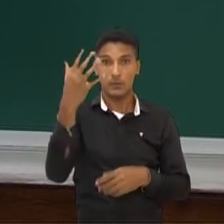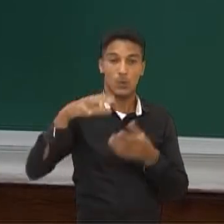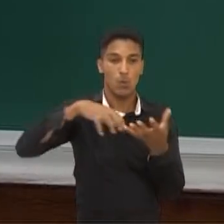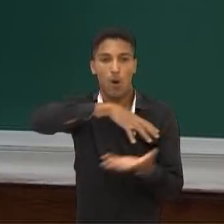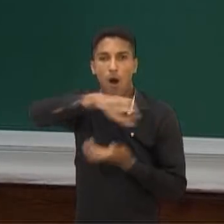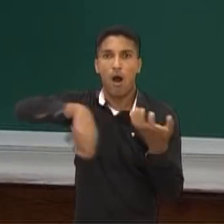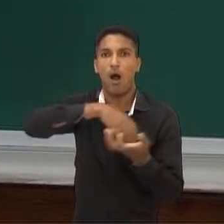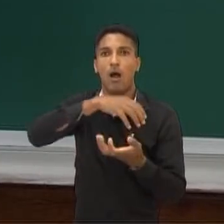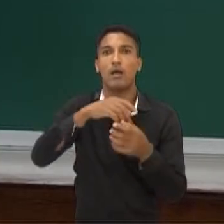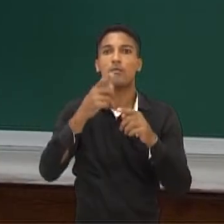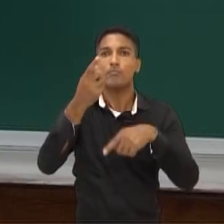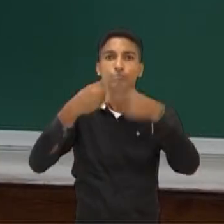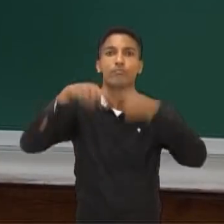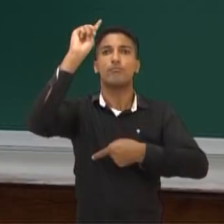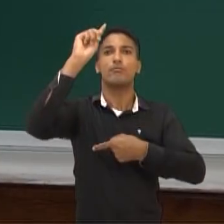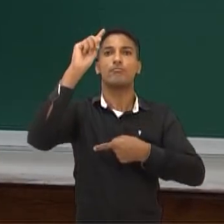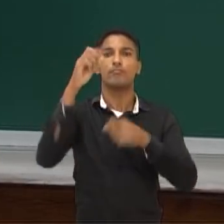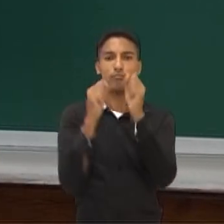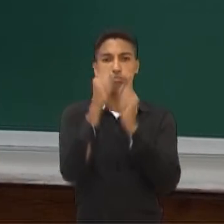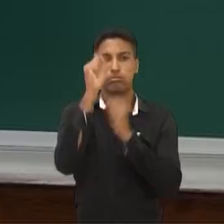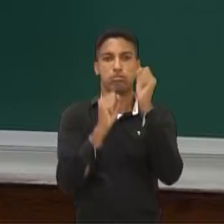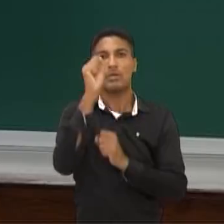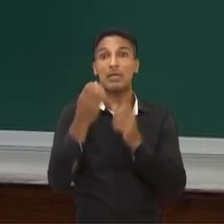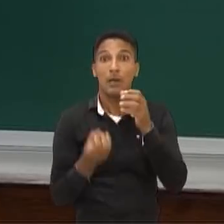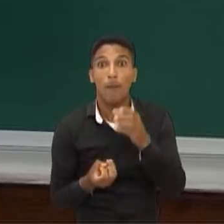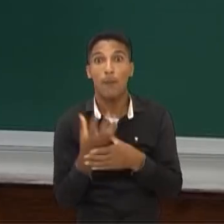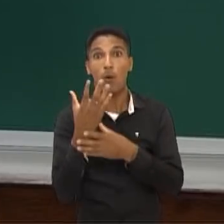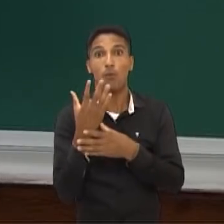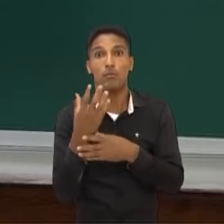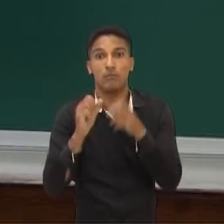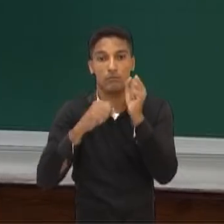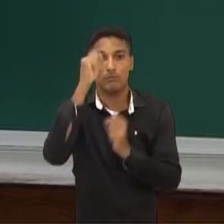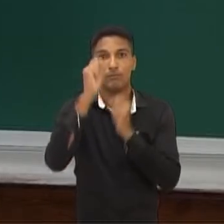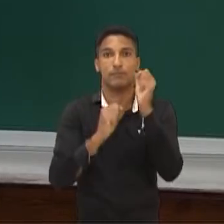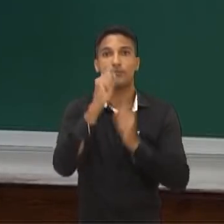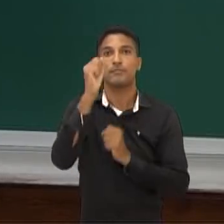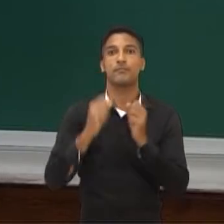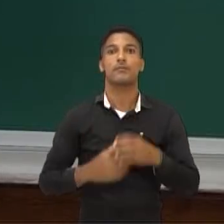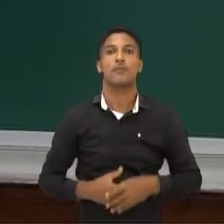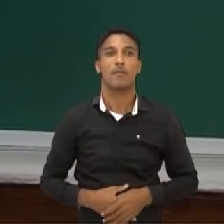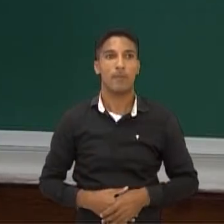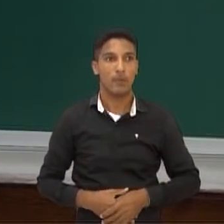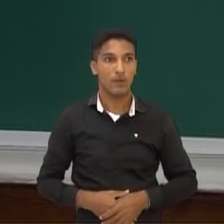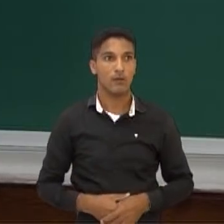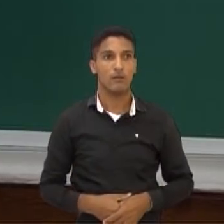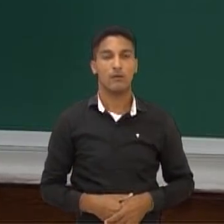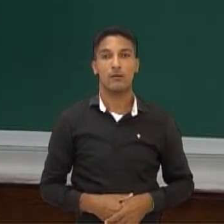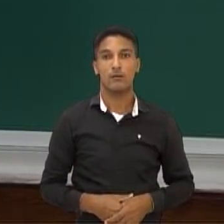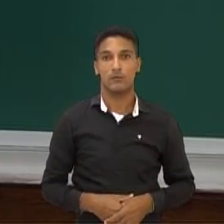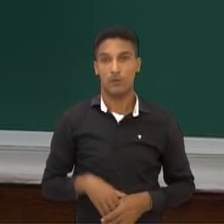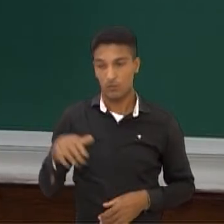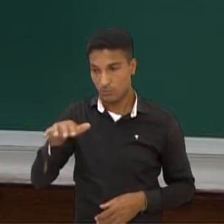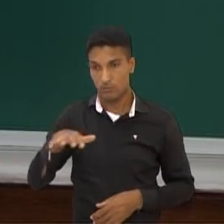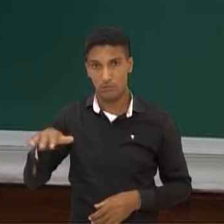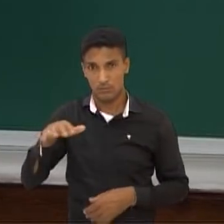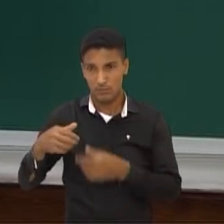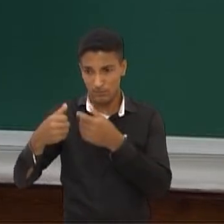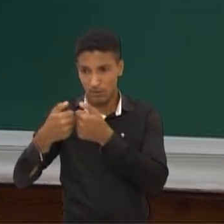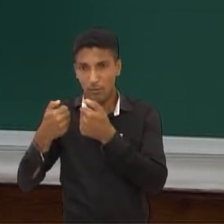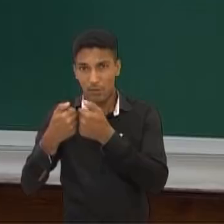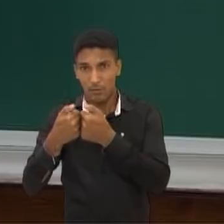assim, máquinas térmicas. Pessoal, os físicos, eles desenvolveram um